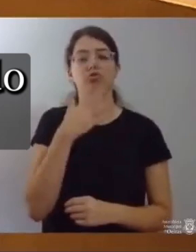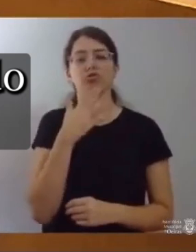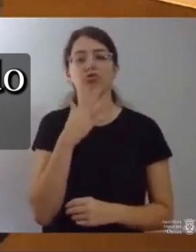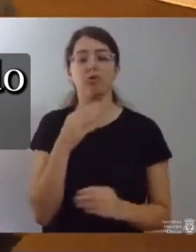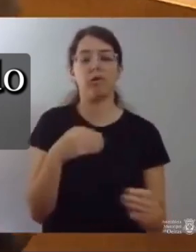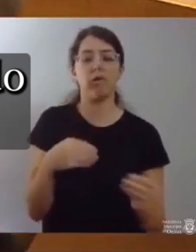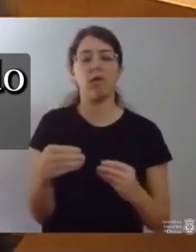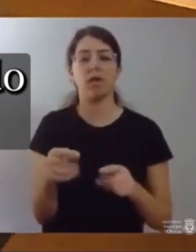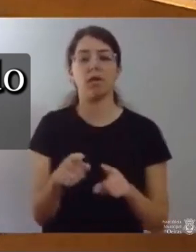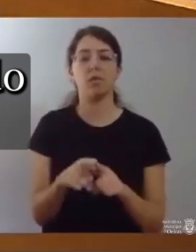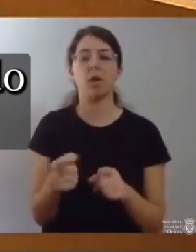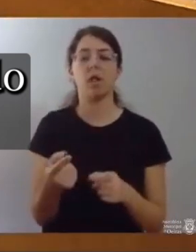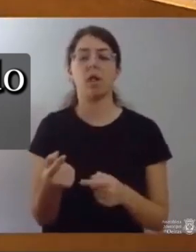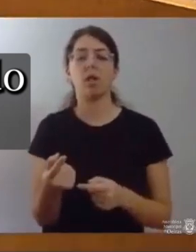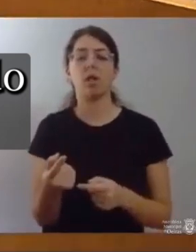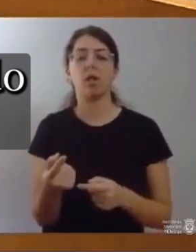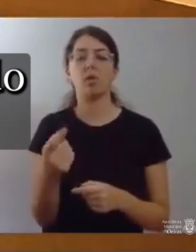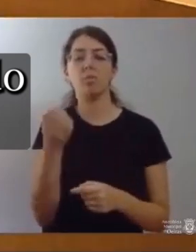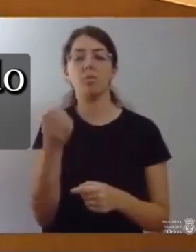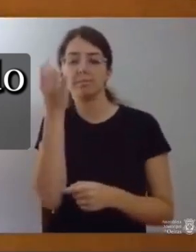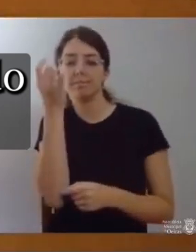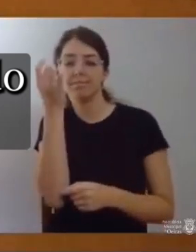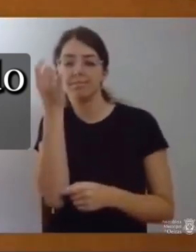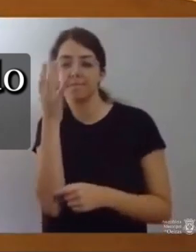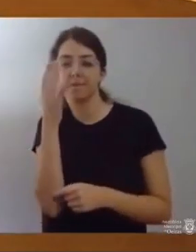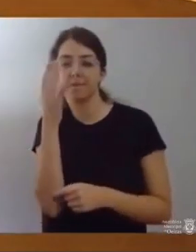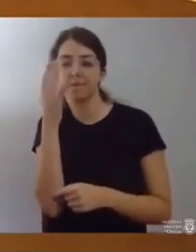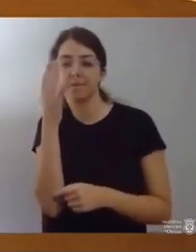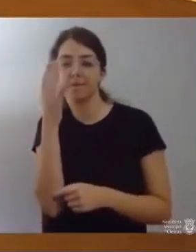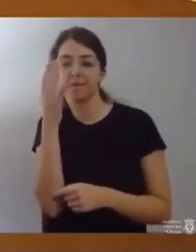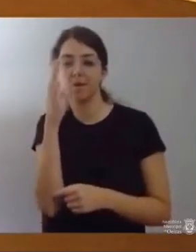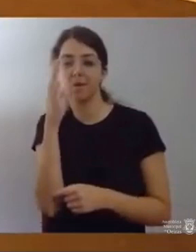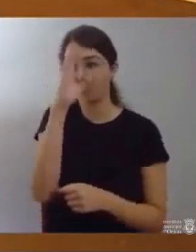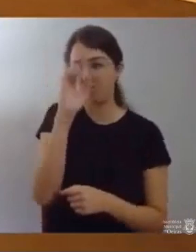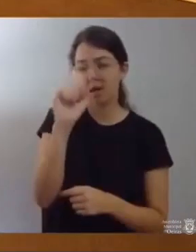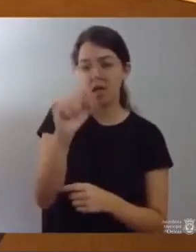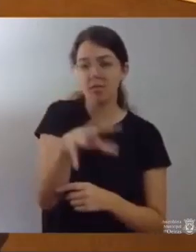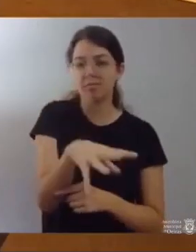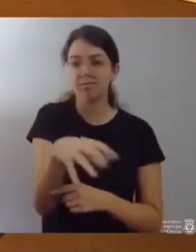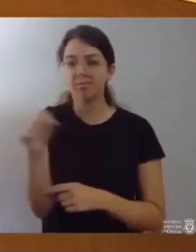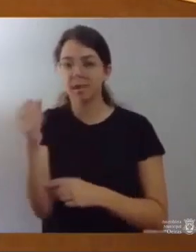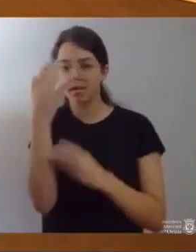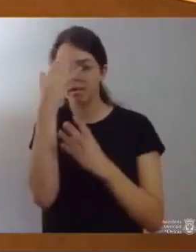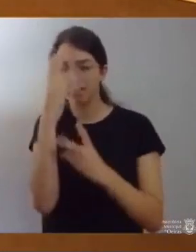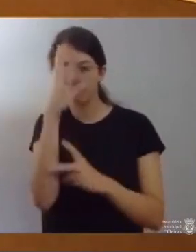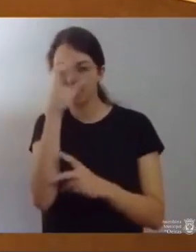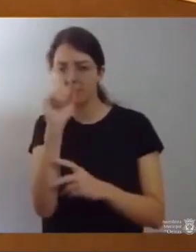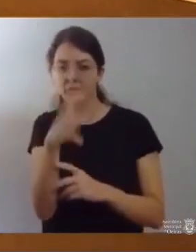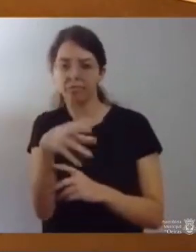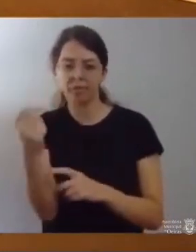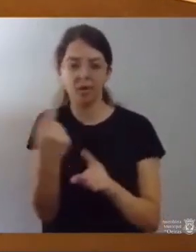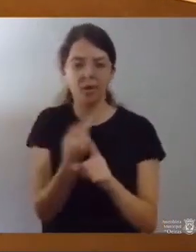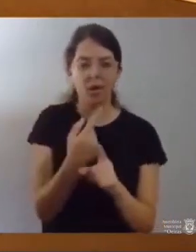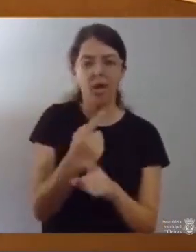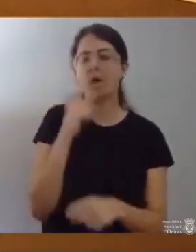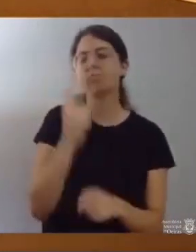recuperar aquilo que os malandros do Estado nos tiraram no orçamento de Estado, patati patatá. É sempre a mesma coisa.